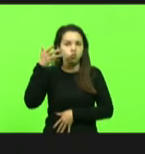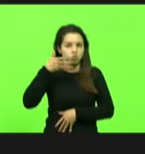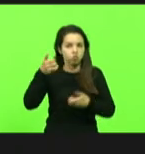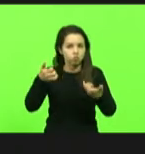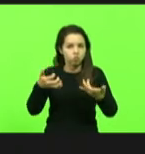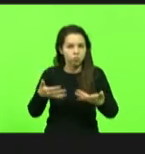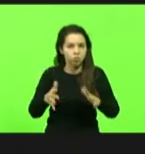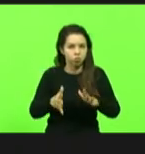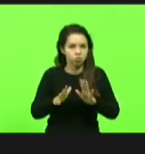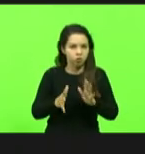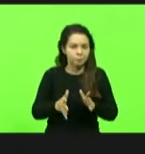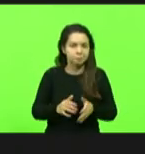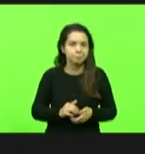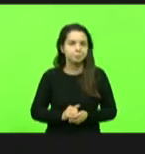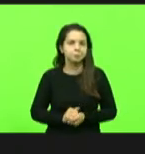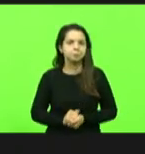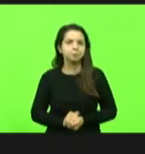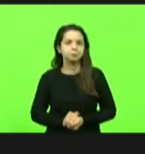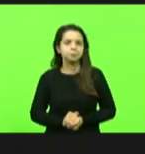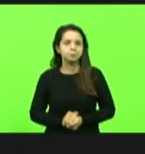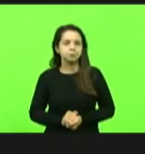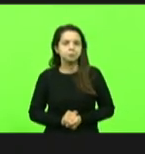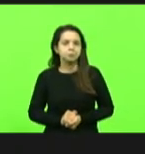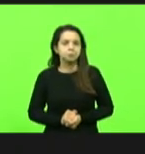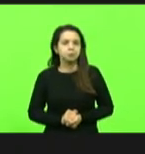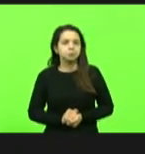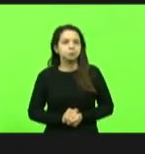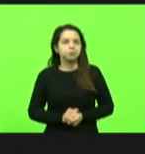destaca não só